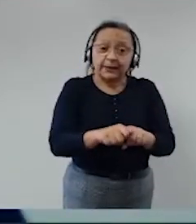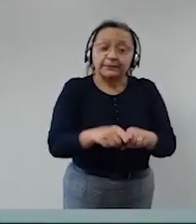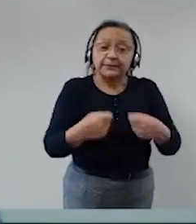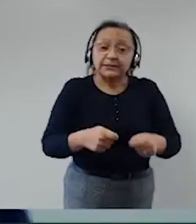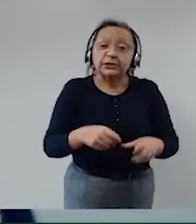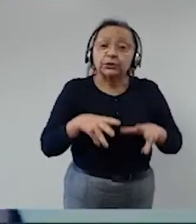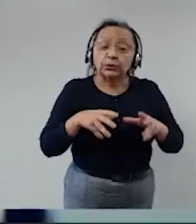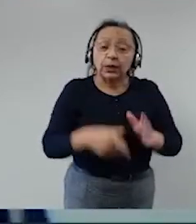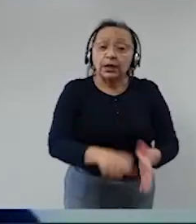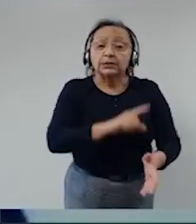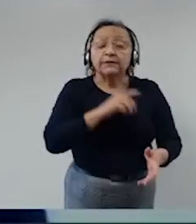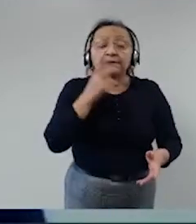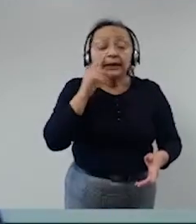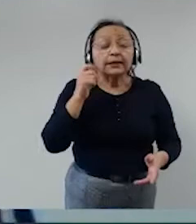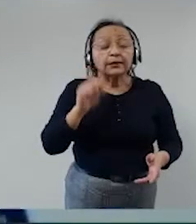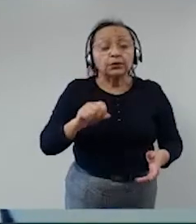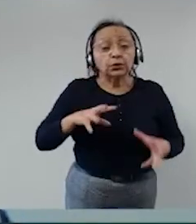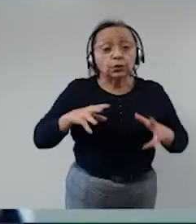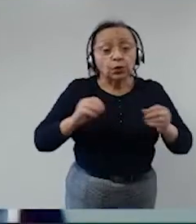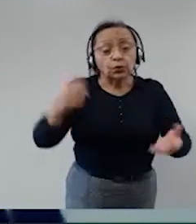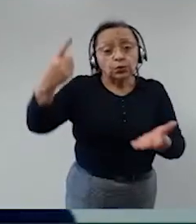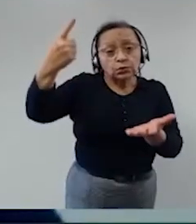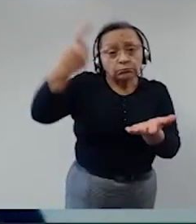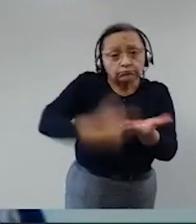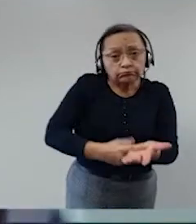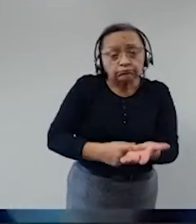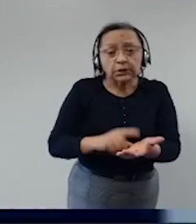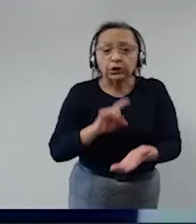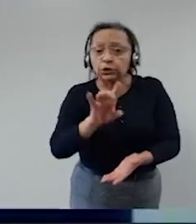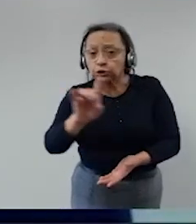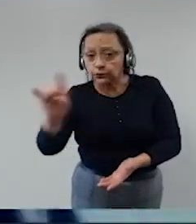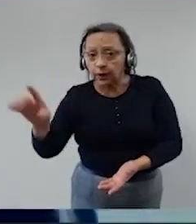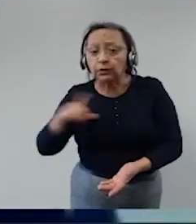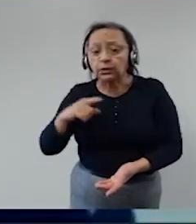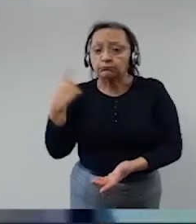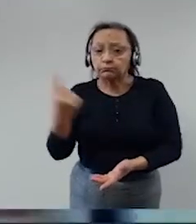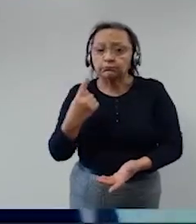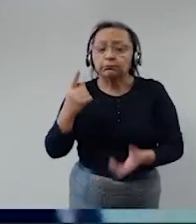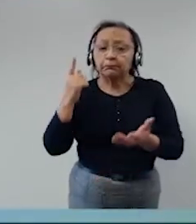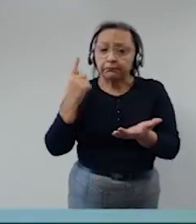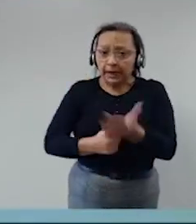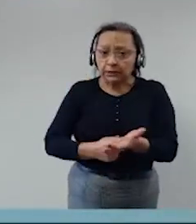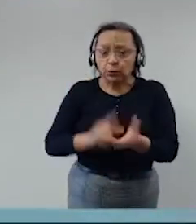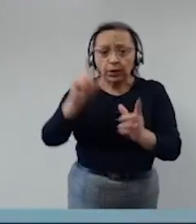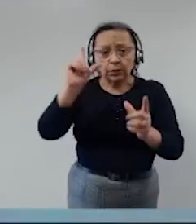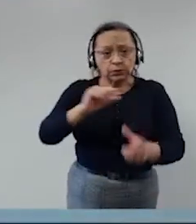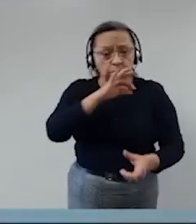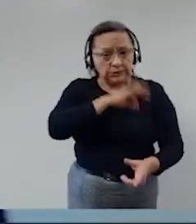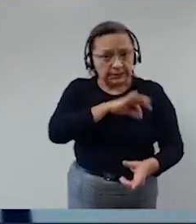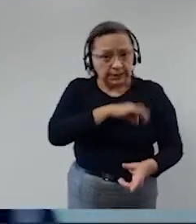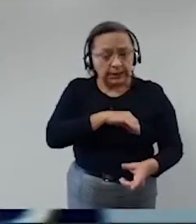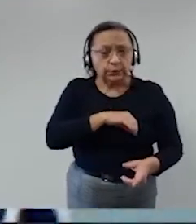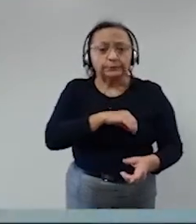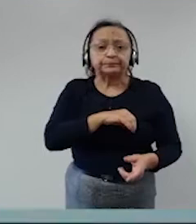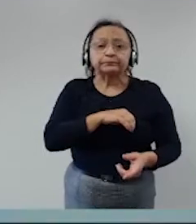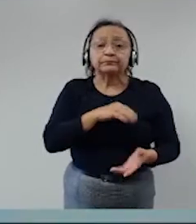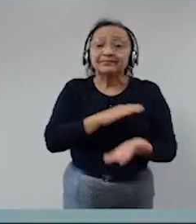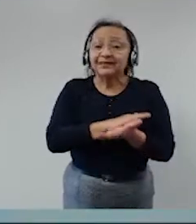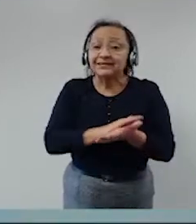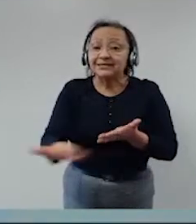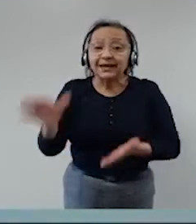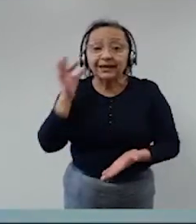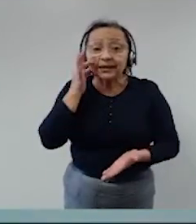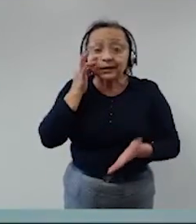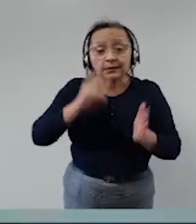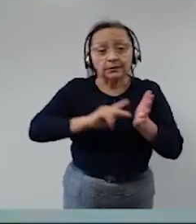dizermos que todos os acordos individuais que pactuaram redução de salário de trabalhador sem a presença do ente